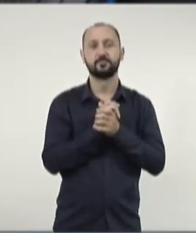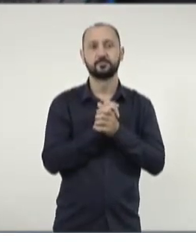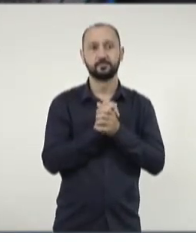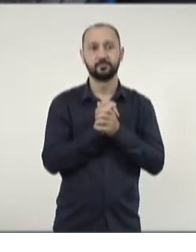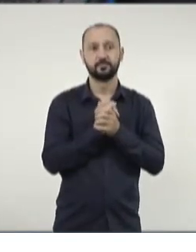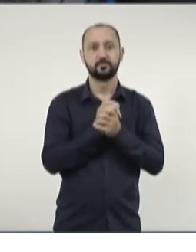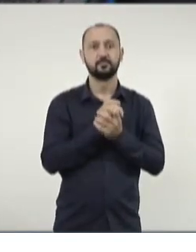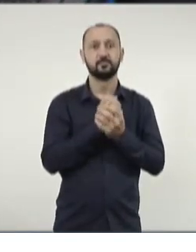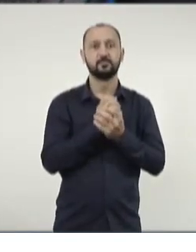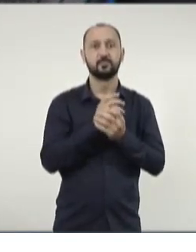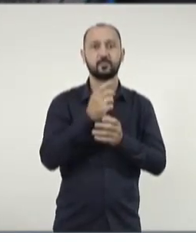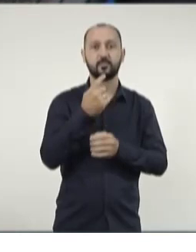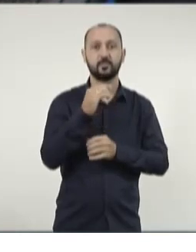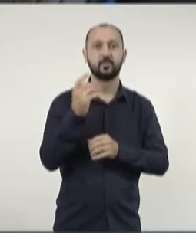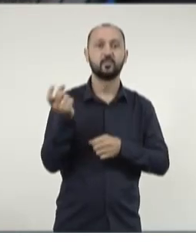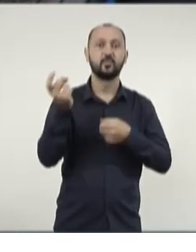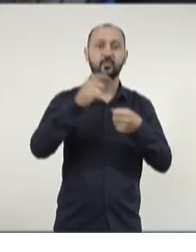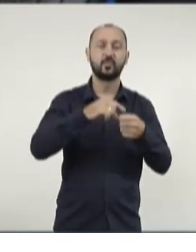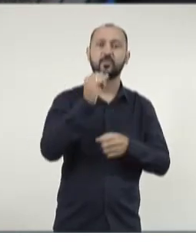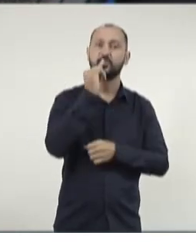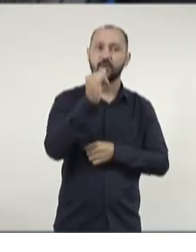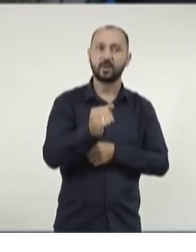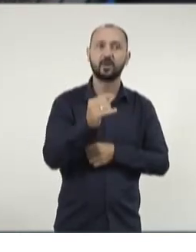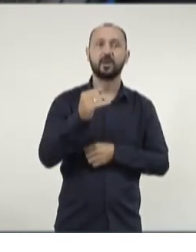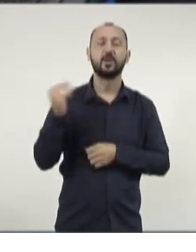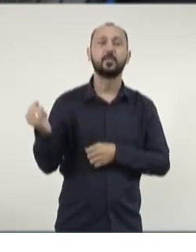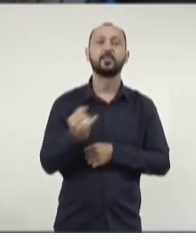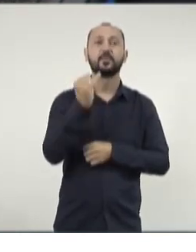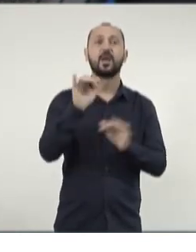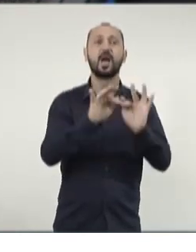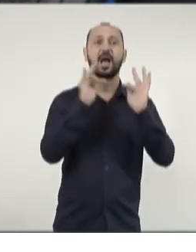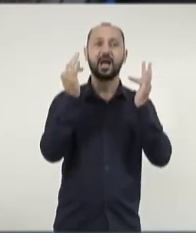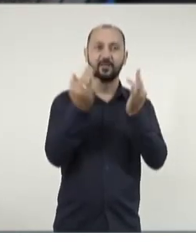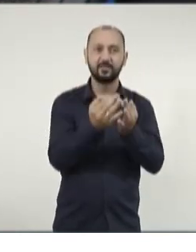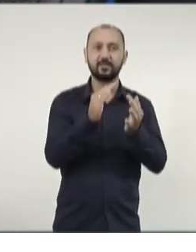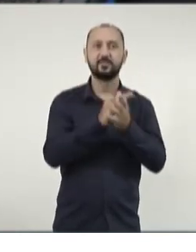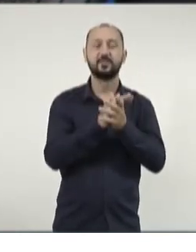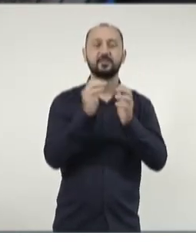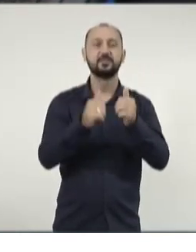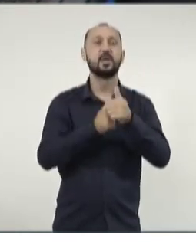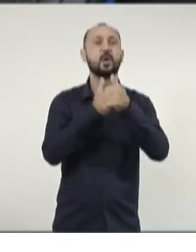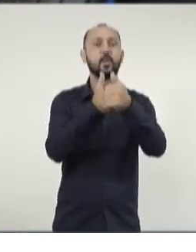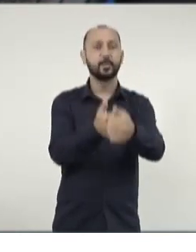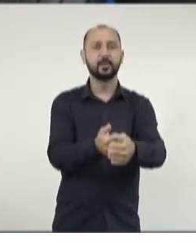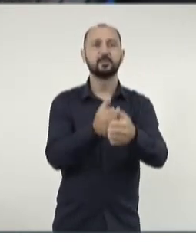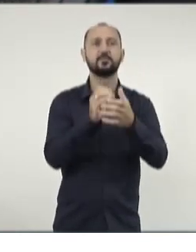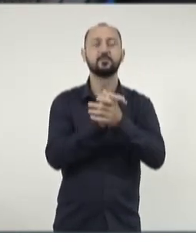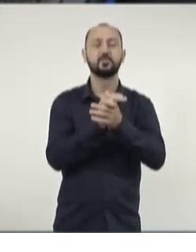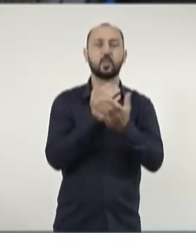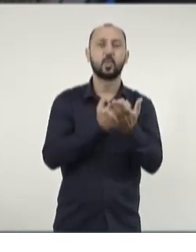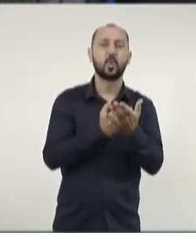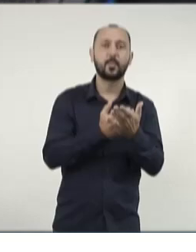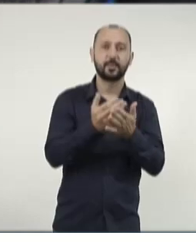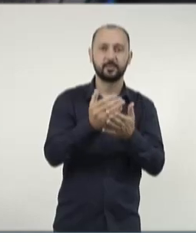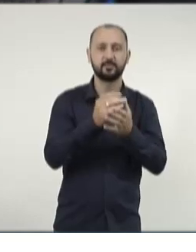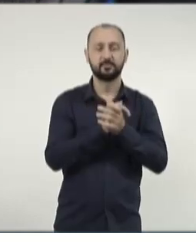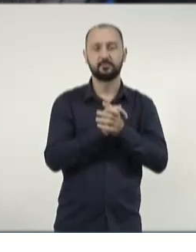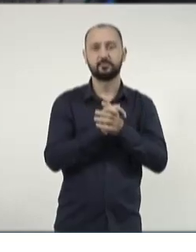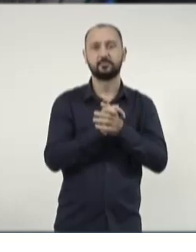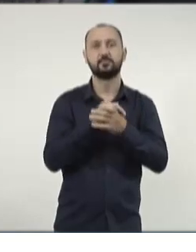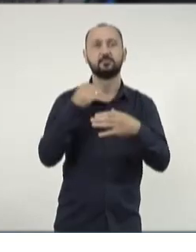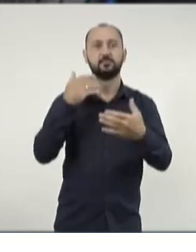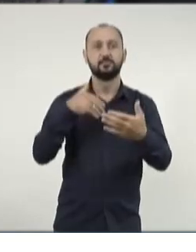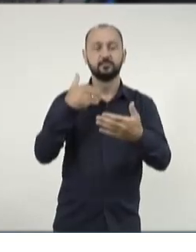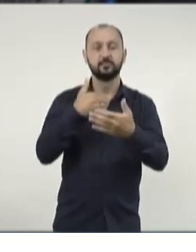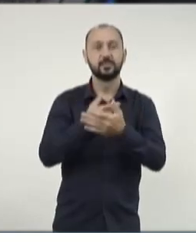eu volto a afirmar que é muito importante a família ser acompanhada desde o início do